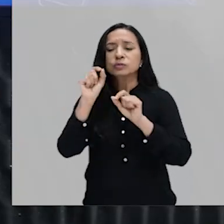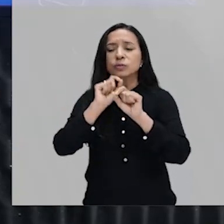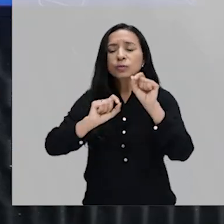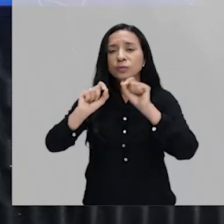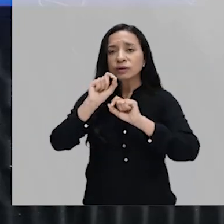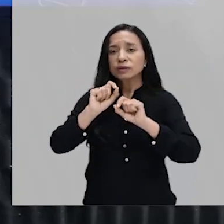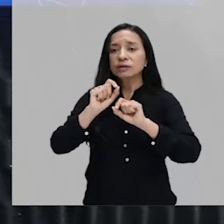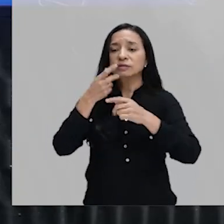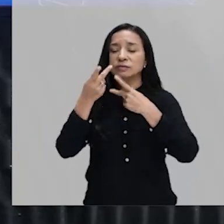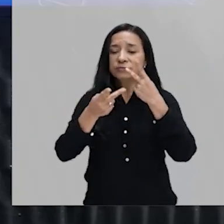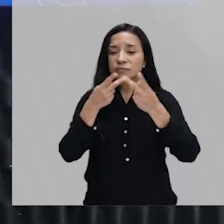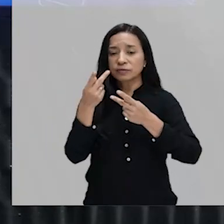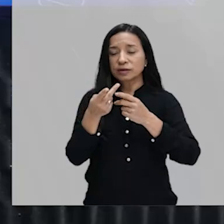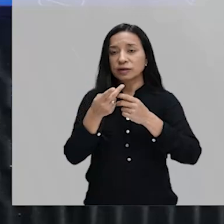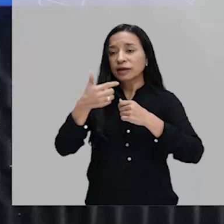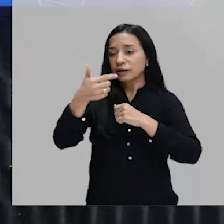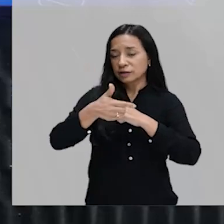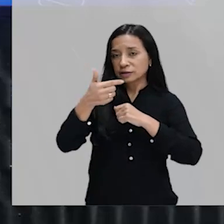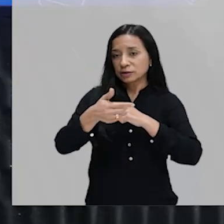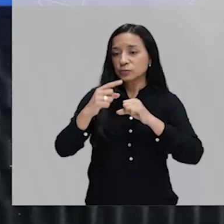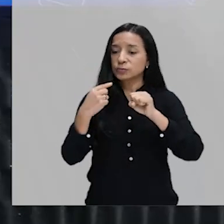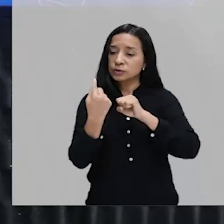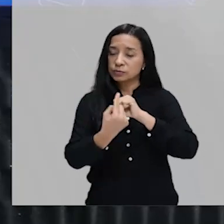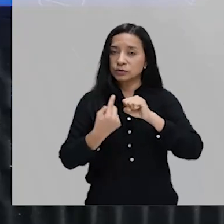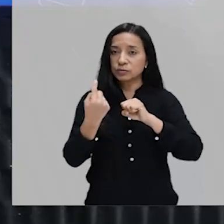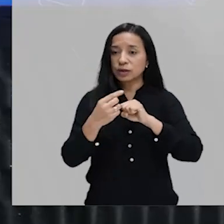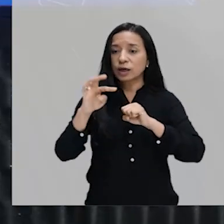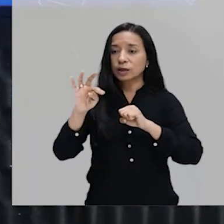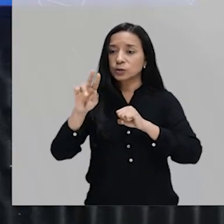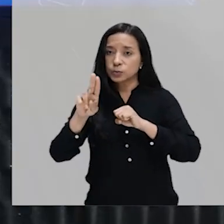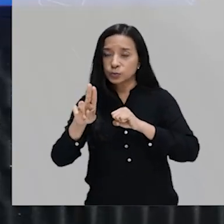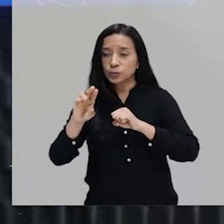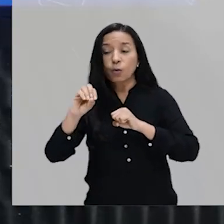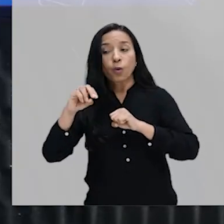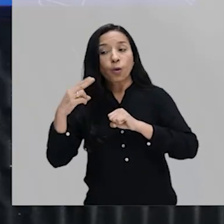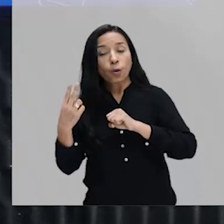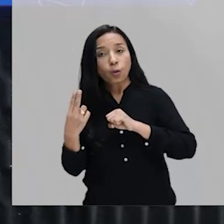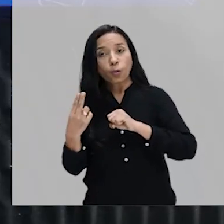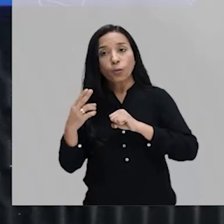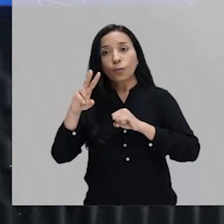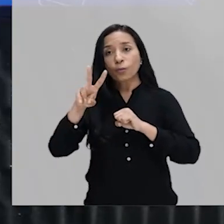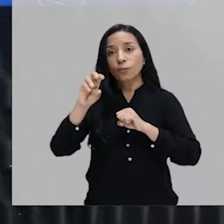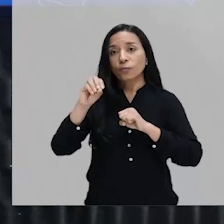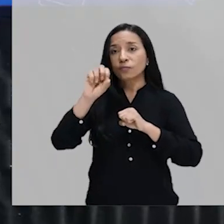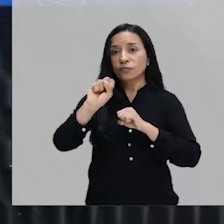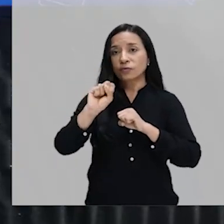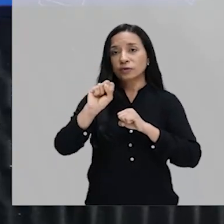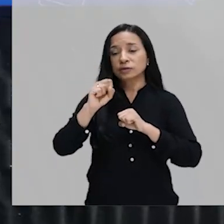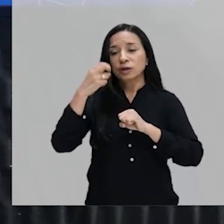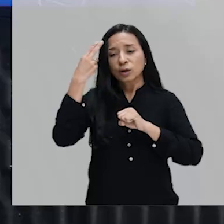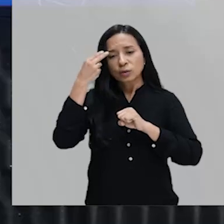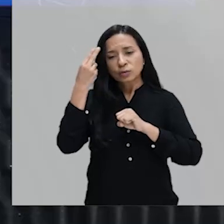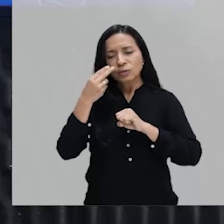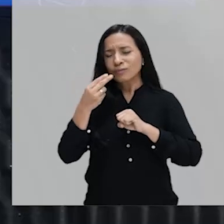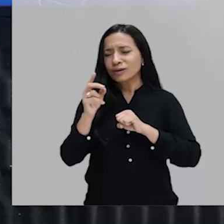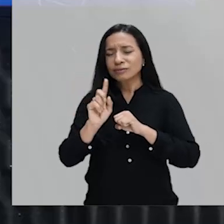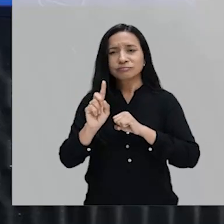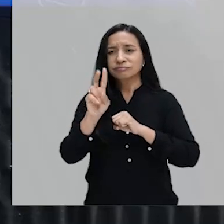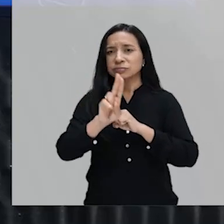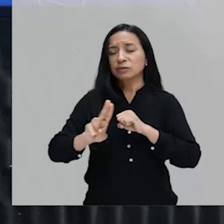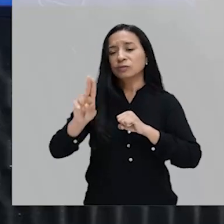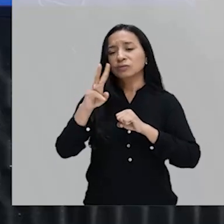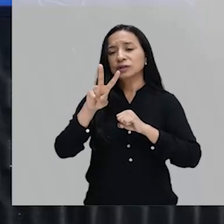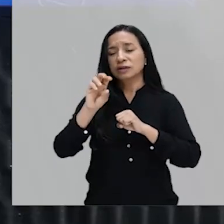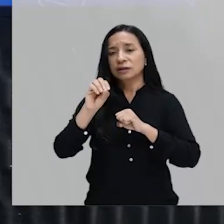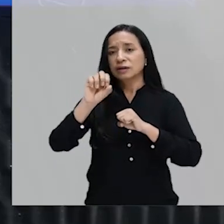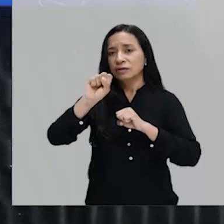é a segunda do singular, tu, ou do plural, vós, né? Normalmente a gente não utiliza muito vós, né? A gente utiliza mais